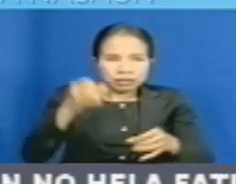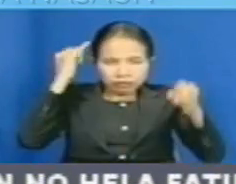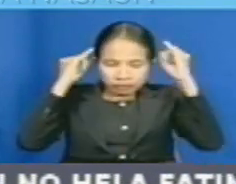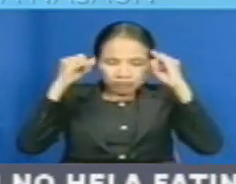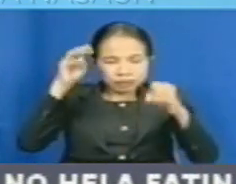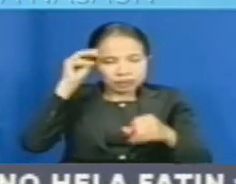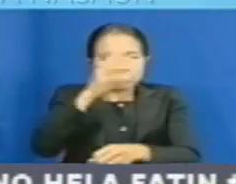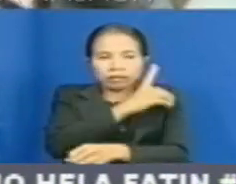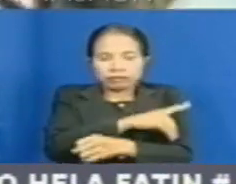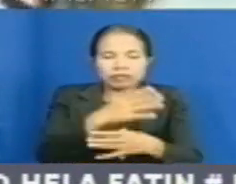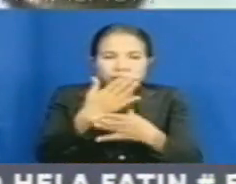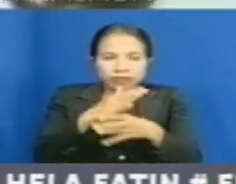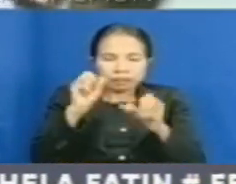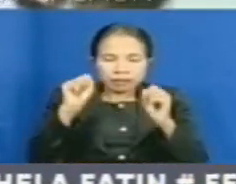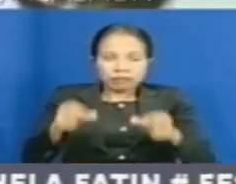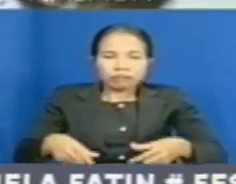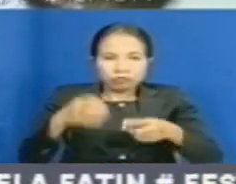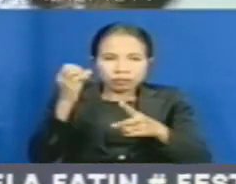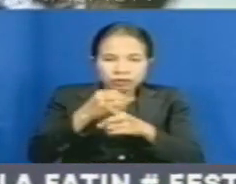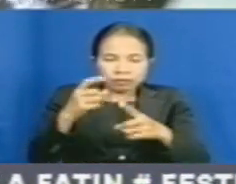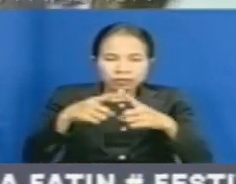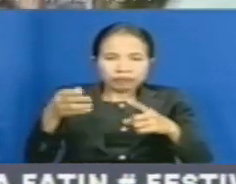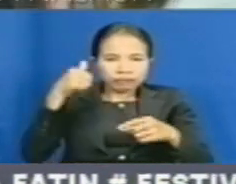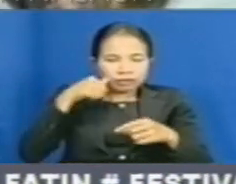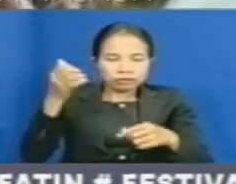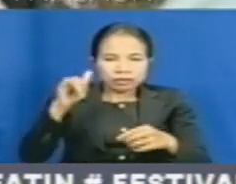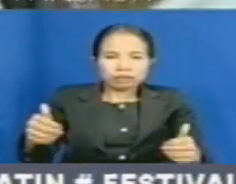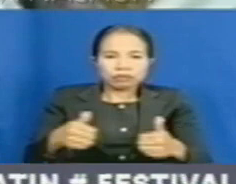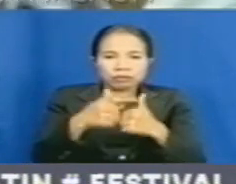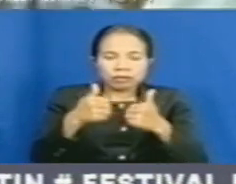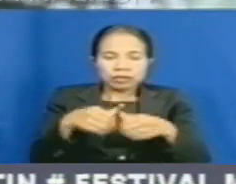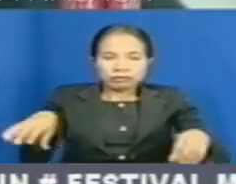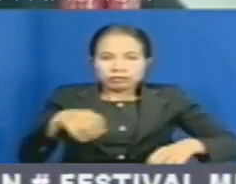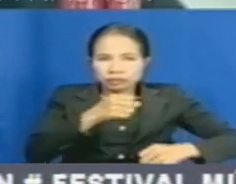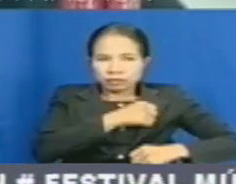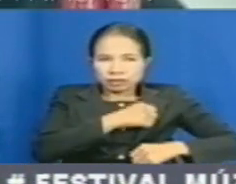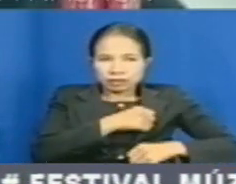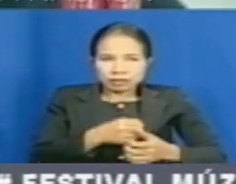partilha no nebe ele foi oportunidade ba feto Sira hori compete e a vida militar.